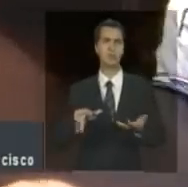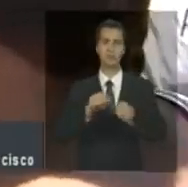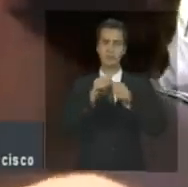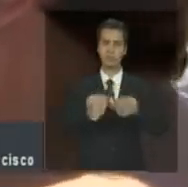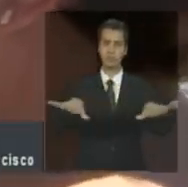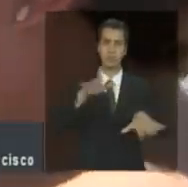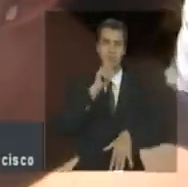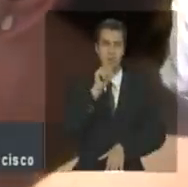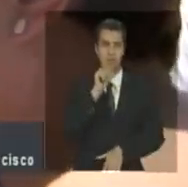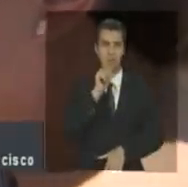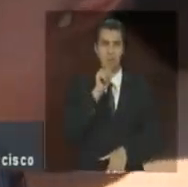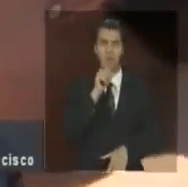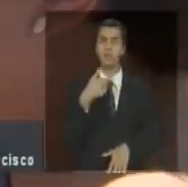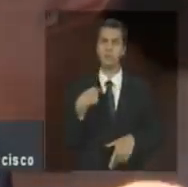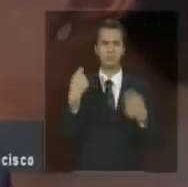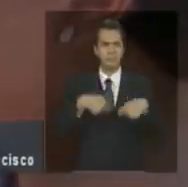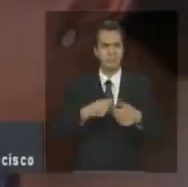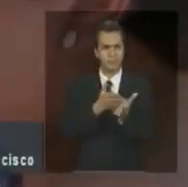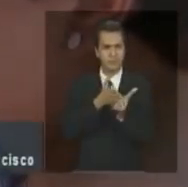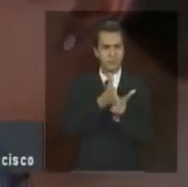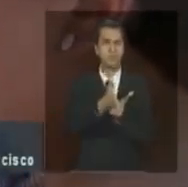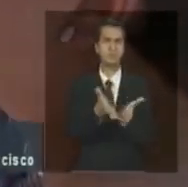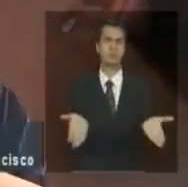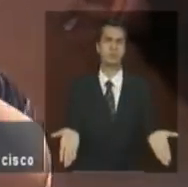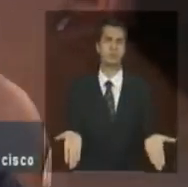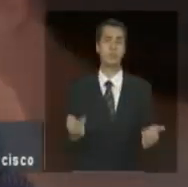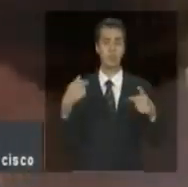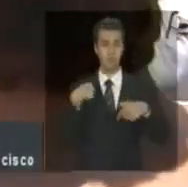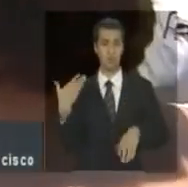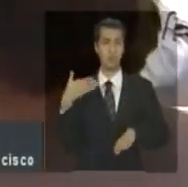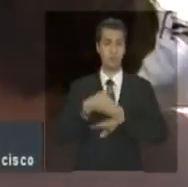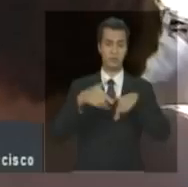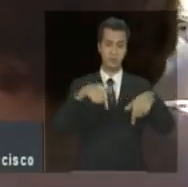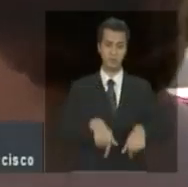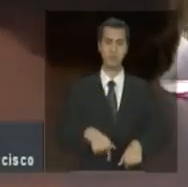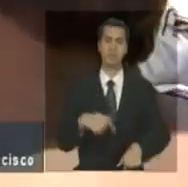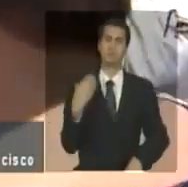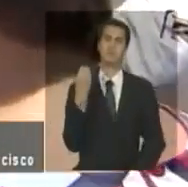eu desviar disso, eu perco o sentido dessa viagem. É uma viagem